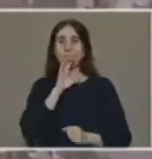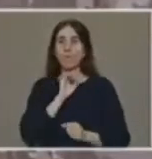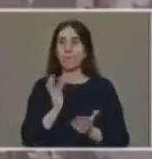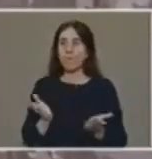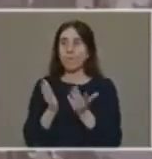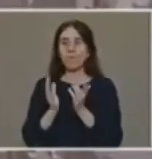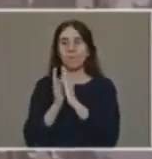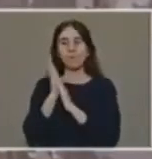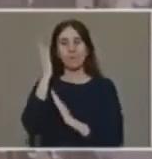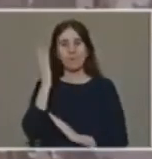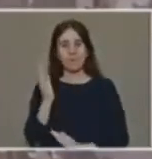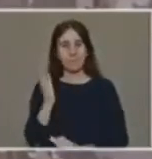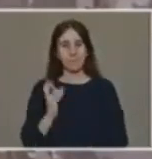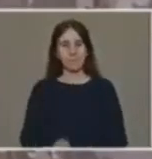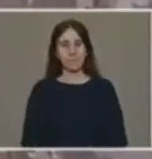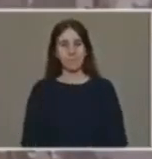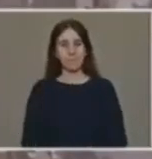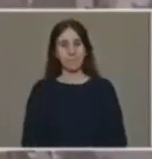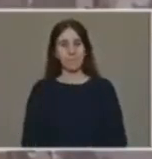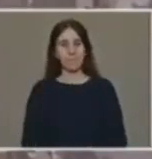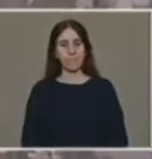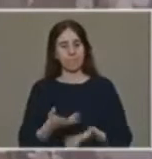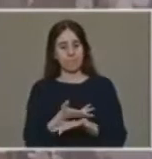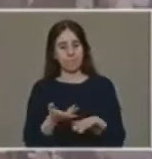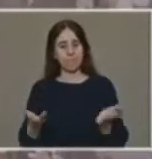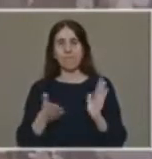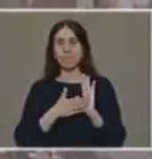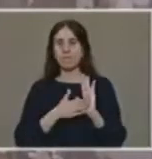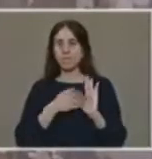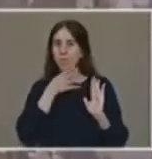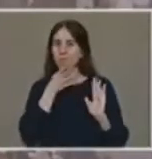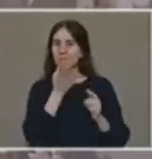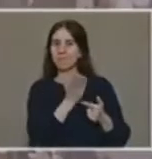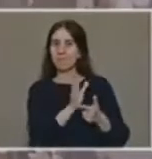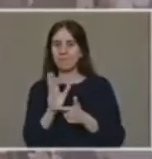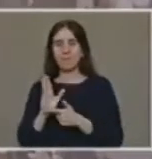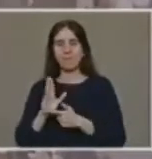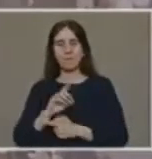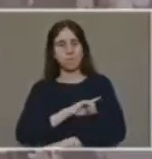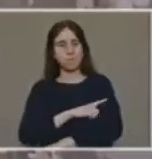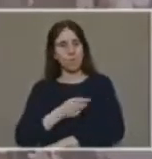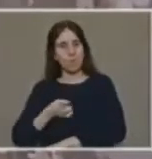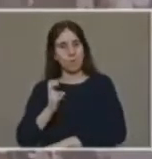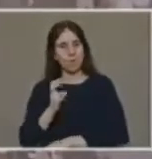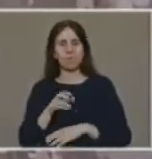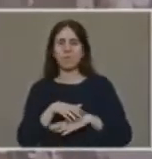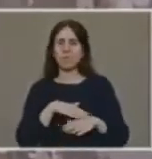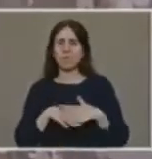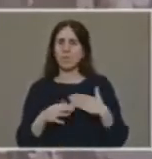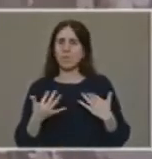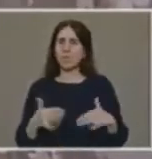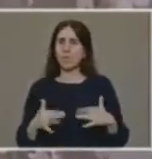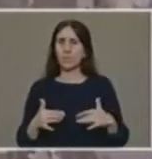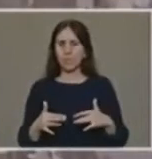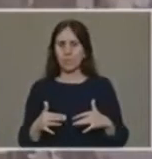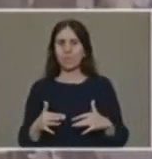Deus. Eles são testemunhas corajosas, que com gestos extraordinários